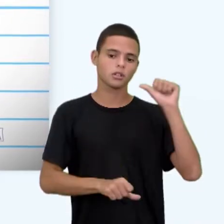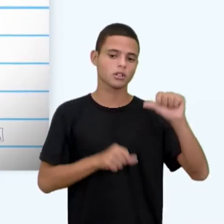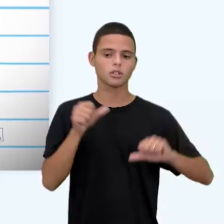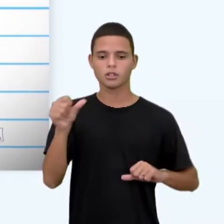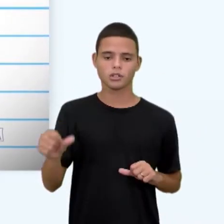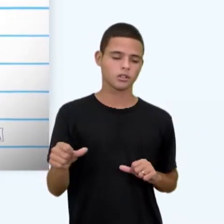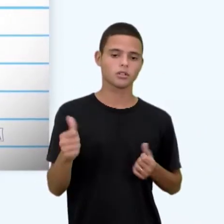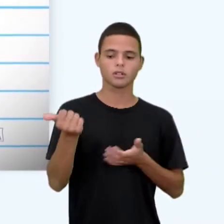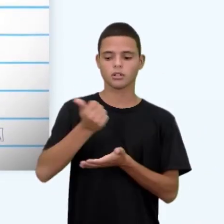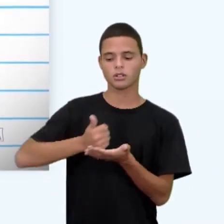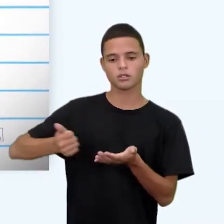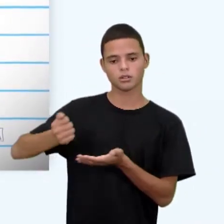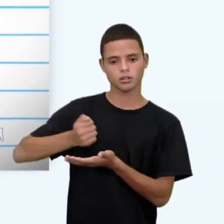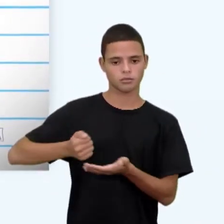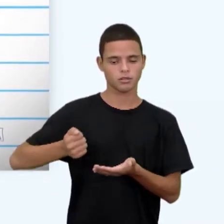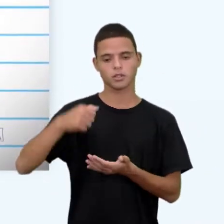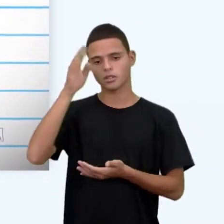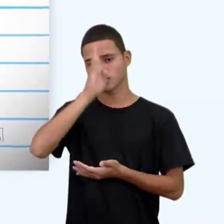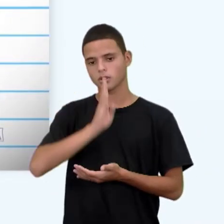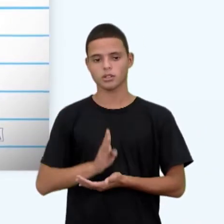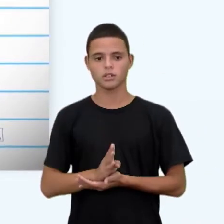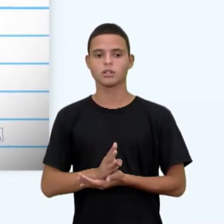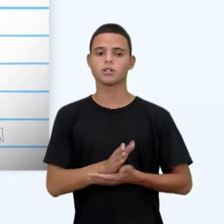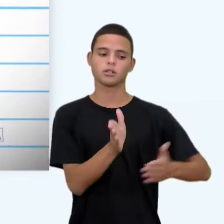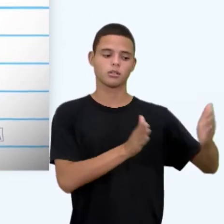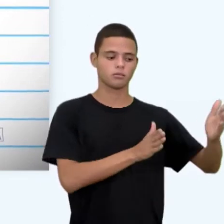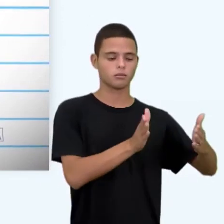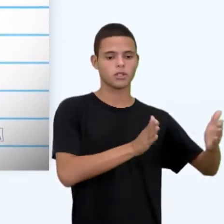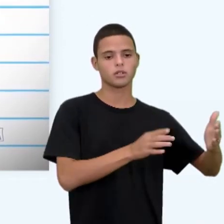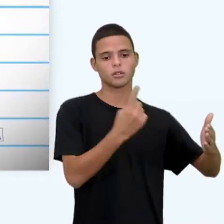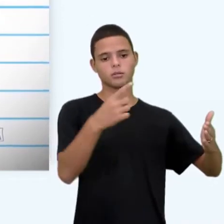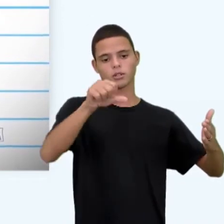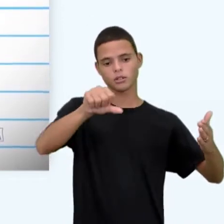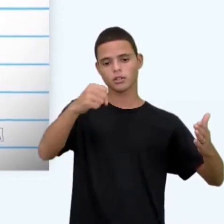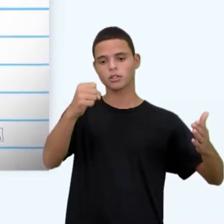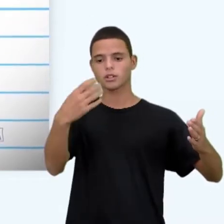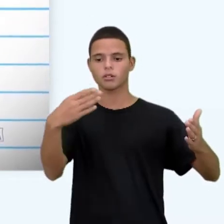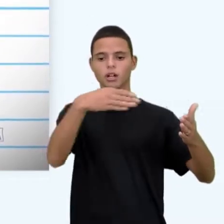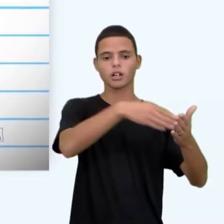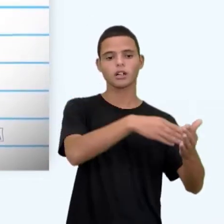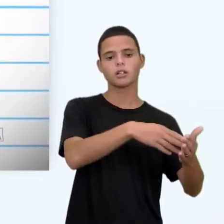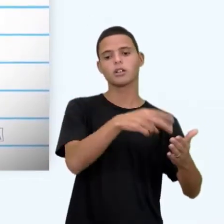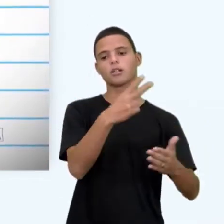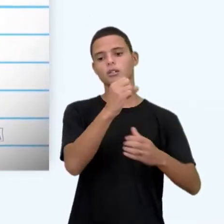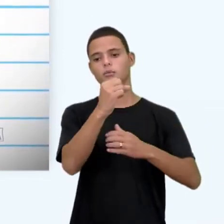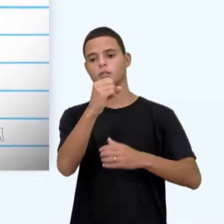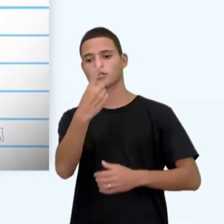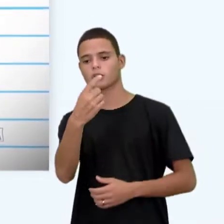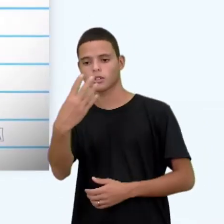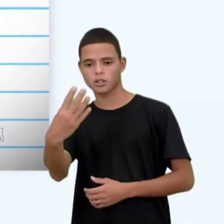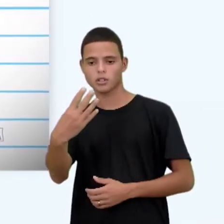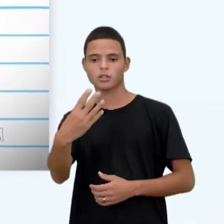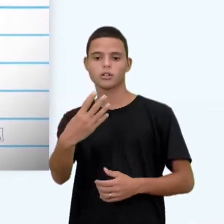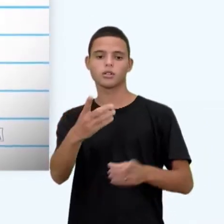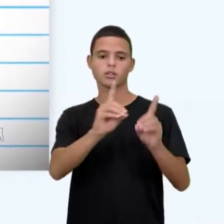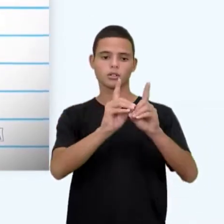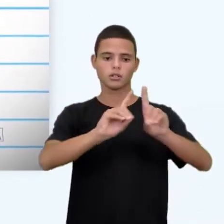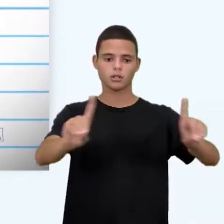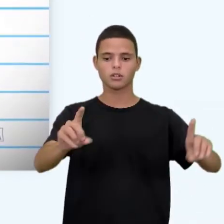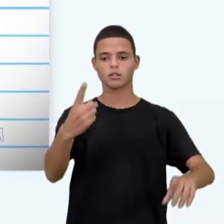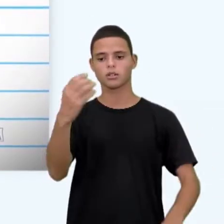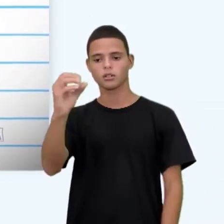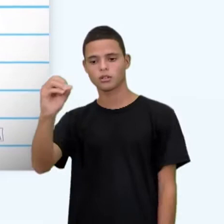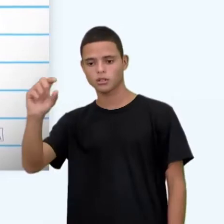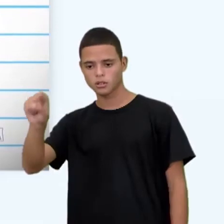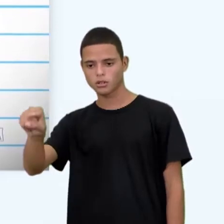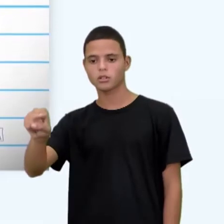da fecundidade brasileira. No período de 1984 a 2014, a taxa de divórcio por 1.000 habitantes mais elevada